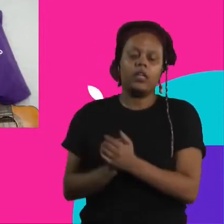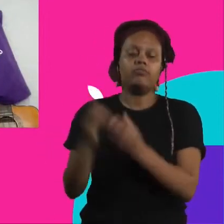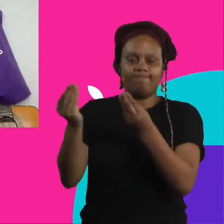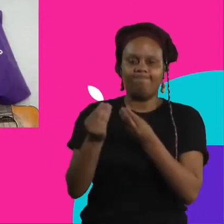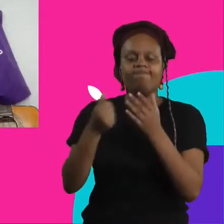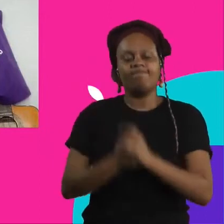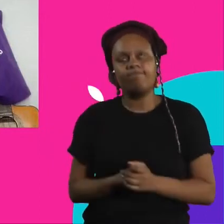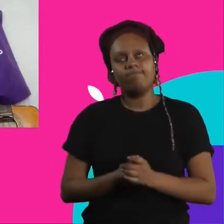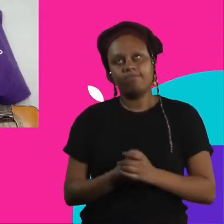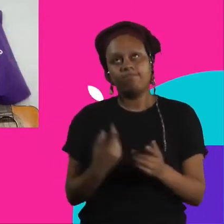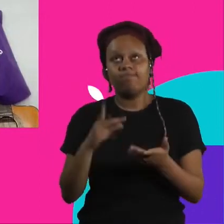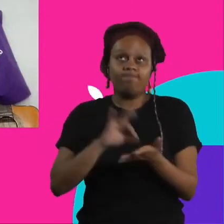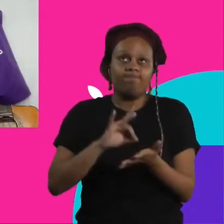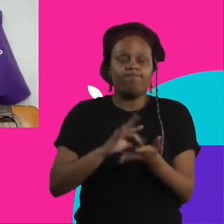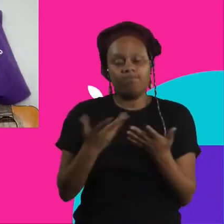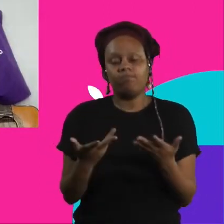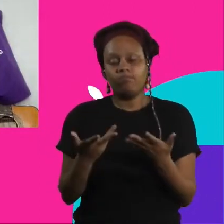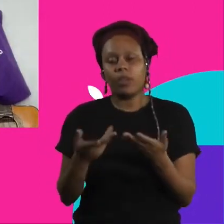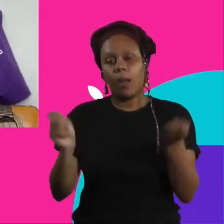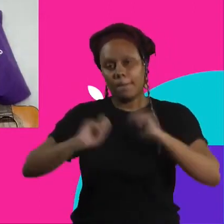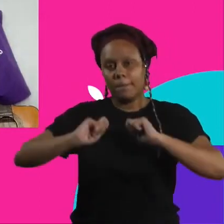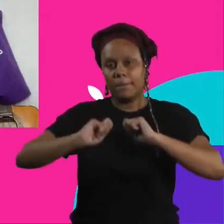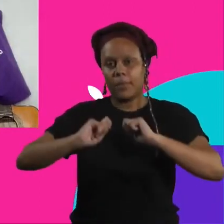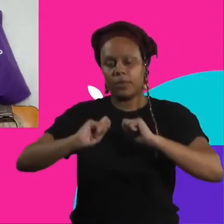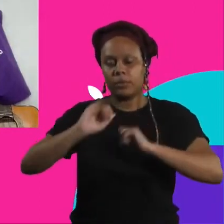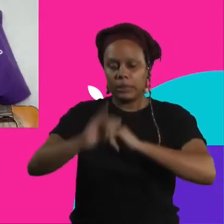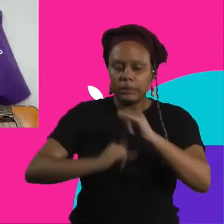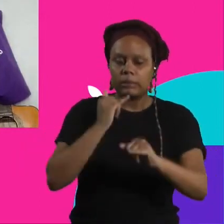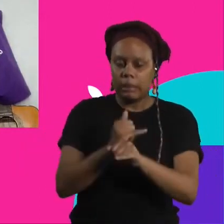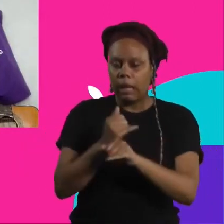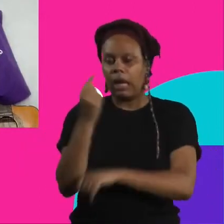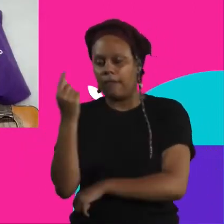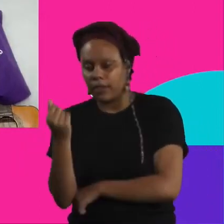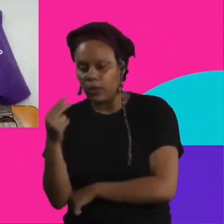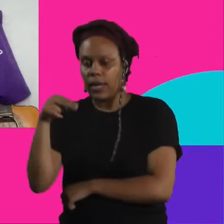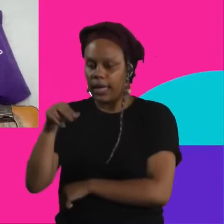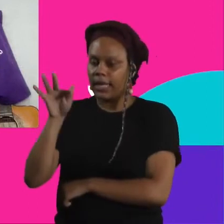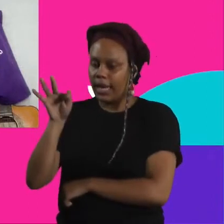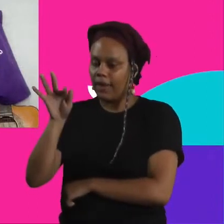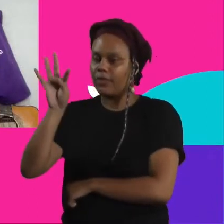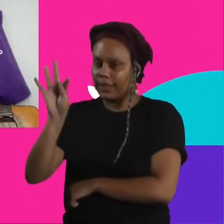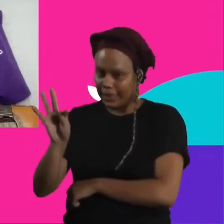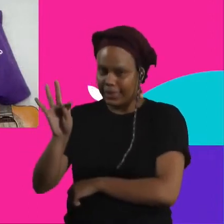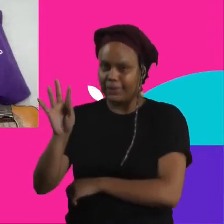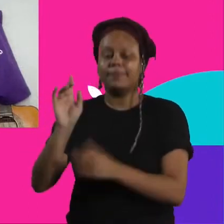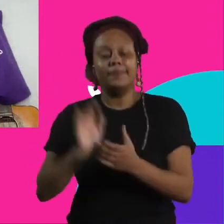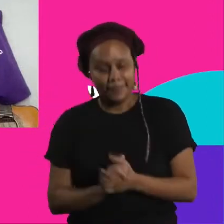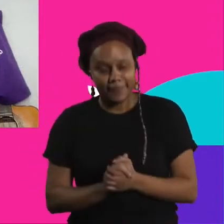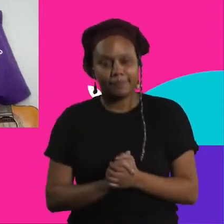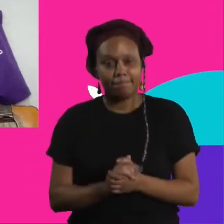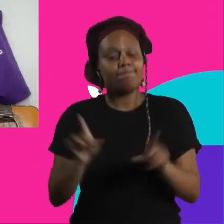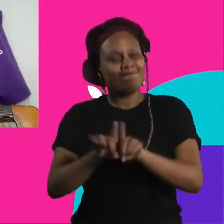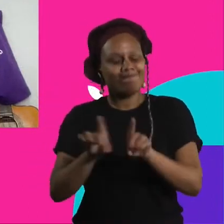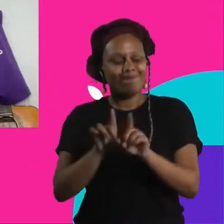tecnologia super disruptiva, né, que traz uma possibilidade na internet do valor, e a NFT, a gente evoluindo da internet da cópia